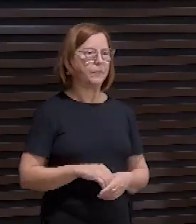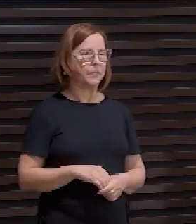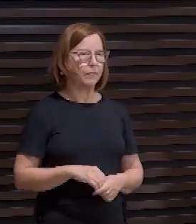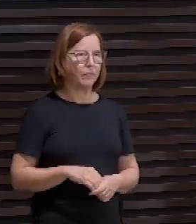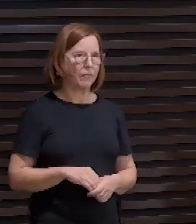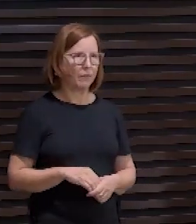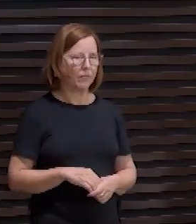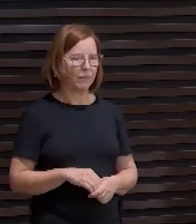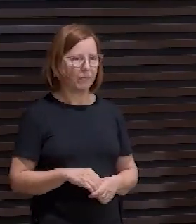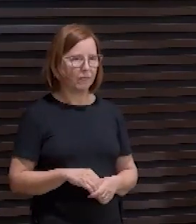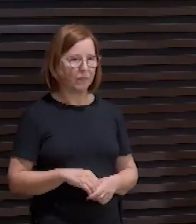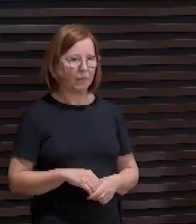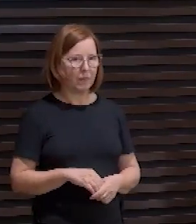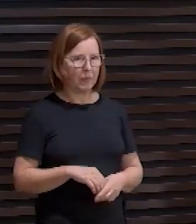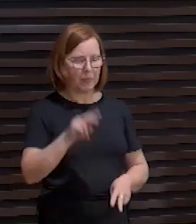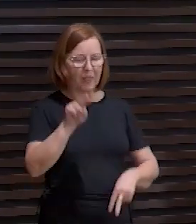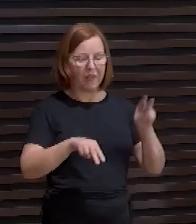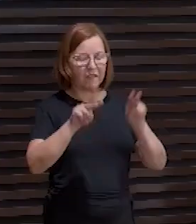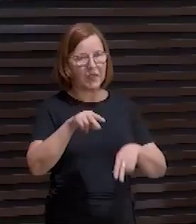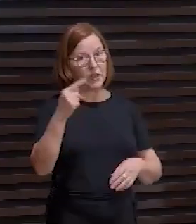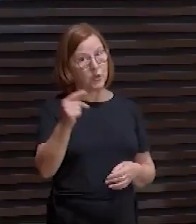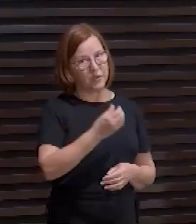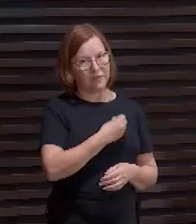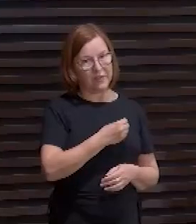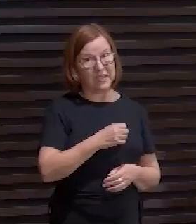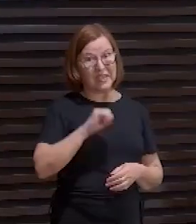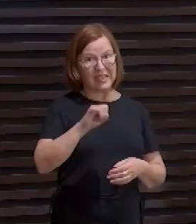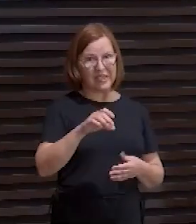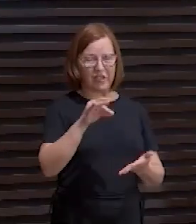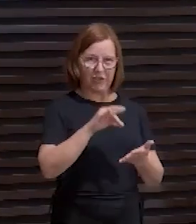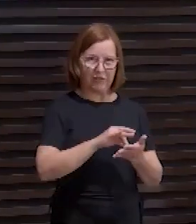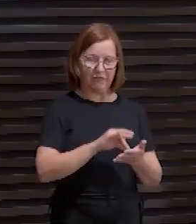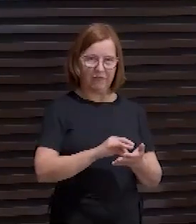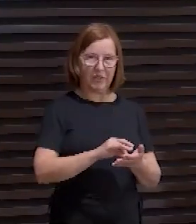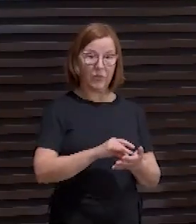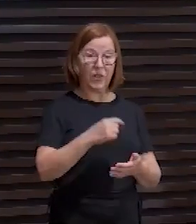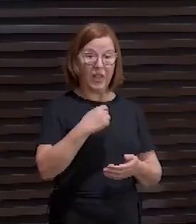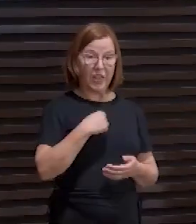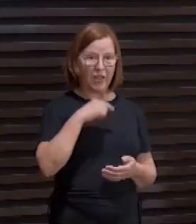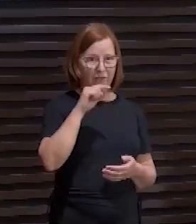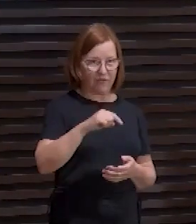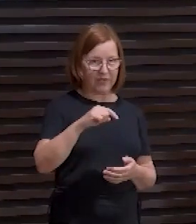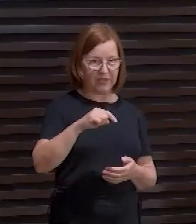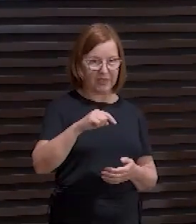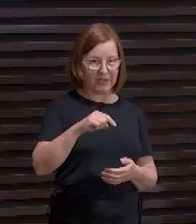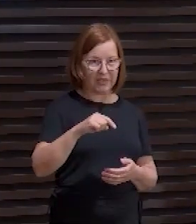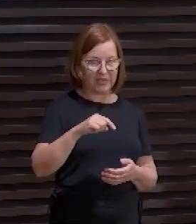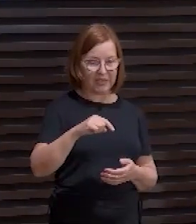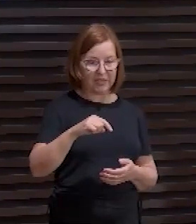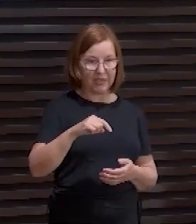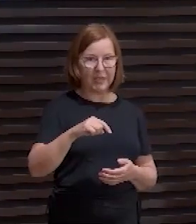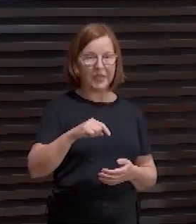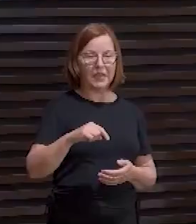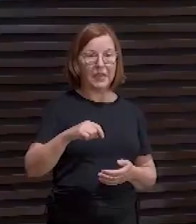Analisa a sua vida. De fato, eu e você temos sido lamparinas, luz no meio das trevas. Porque se a luz